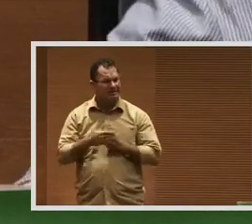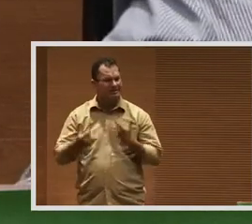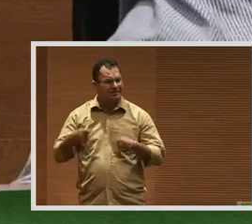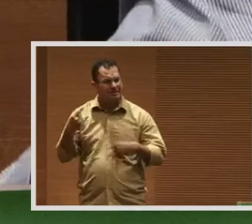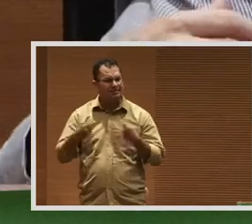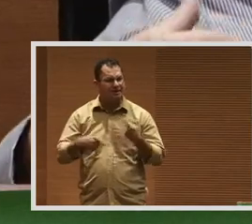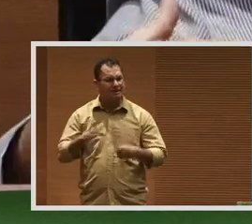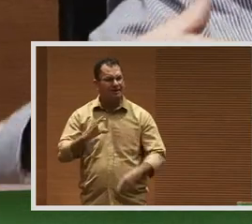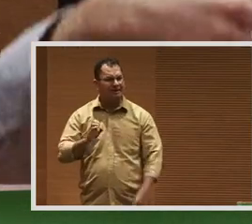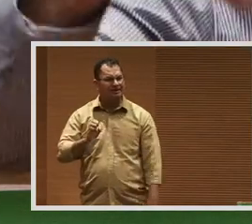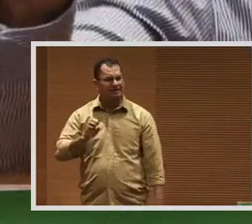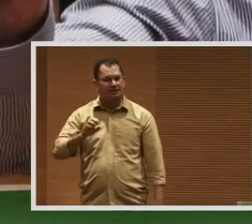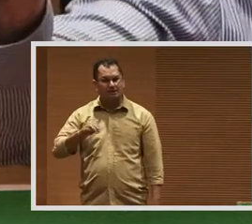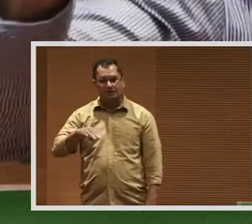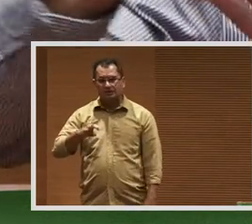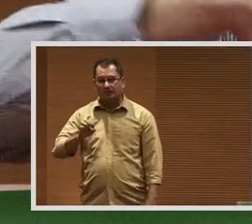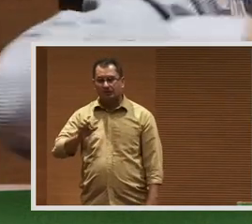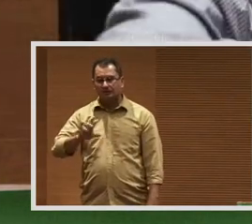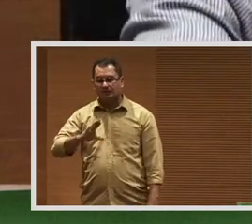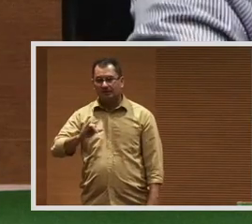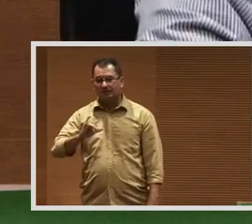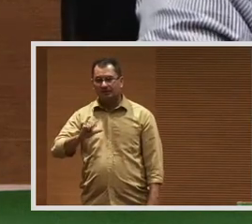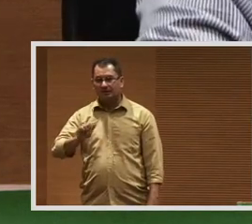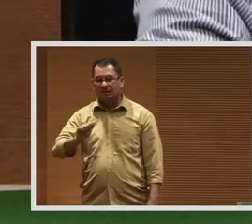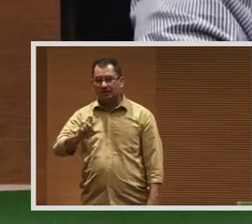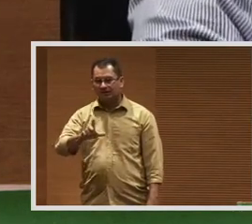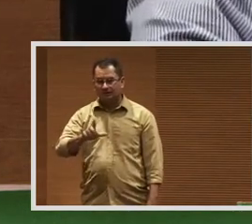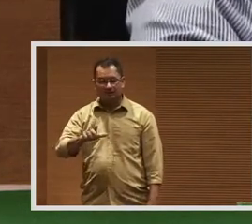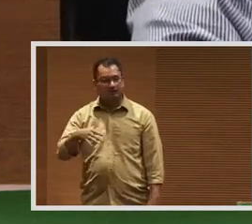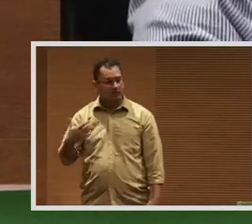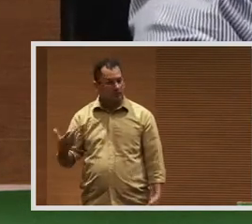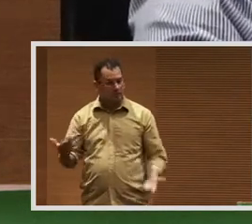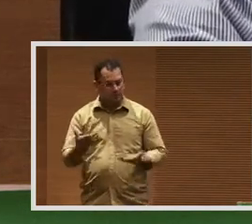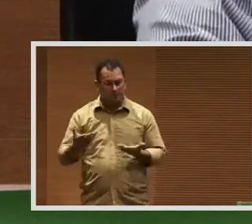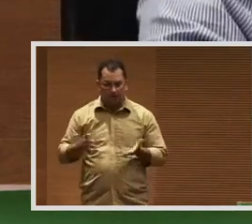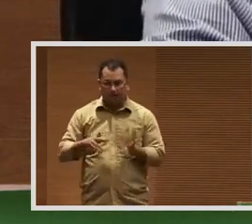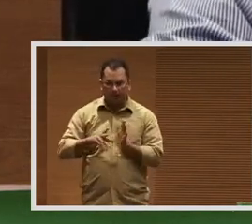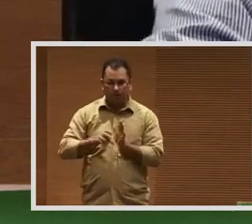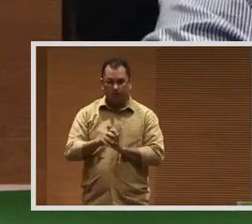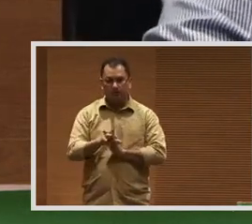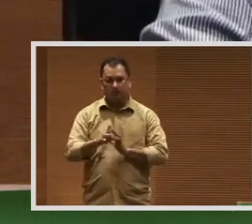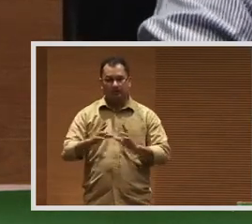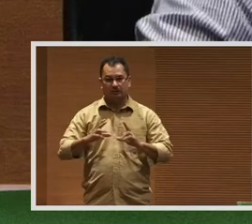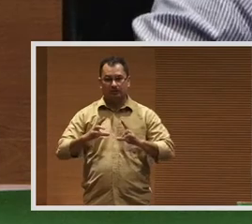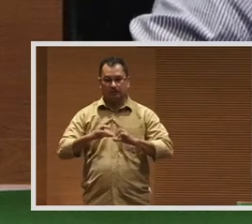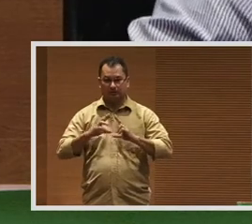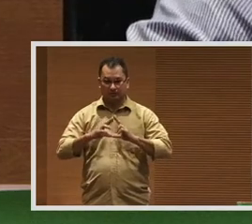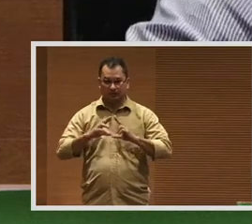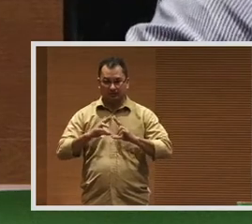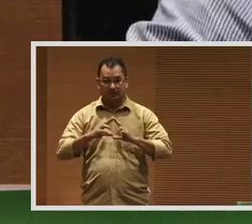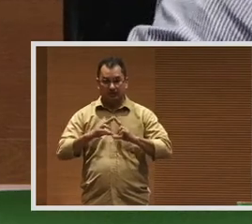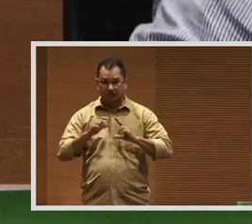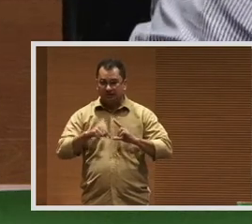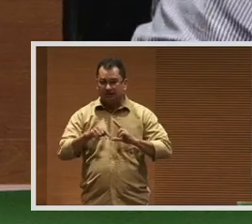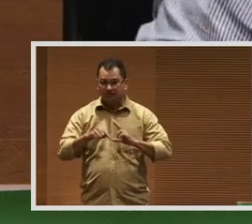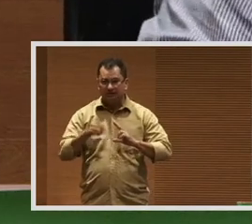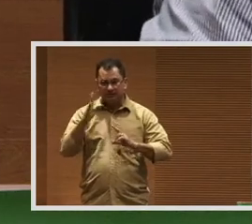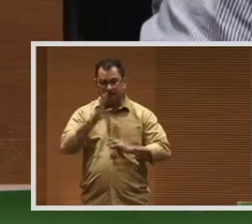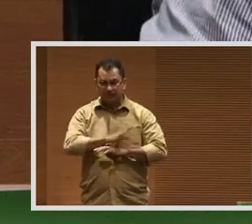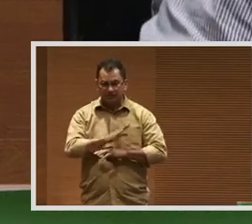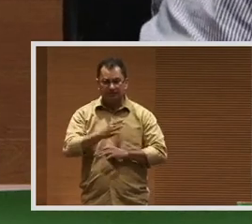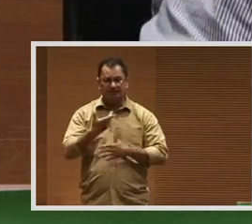comercial. A gente presenciou, a gente tem aí um Google Drive maldito, né, de uma